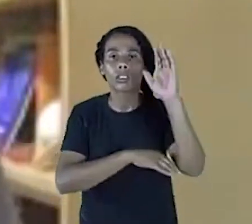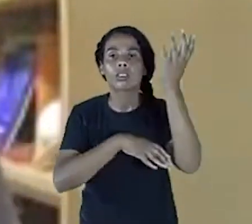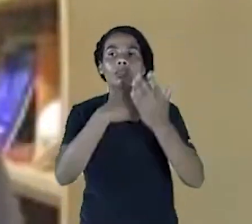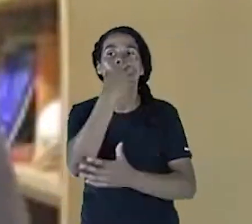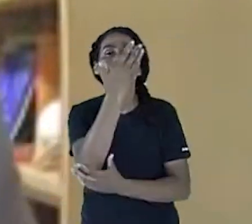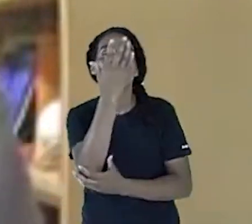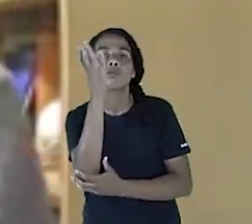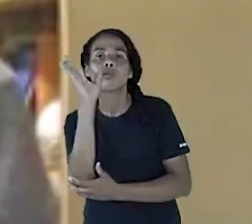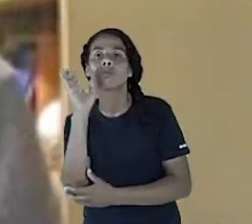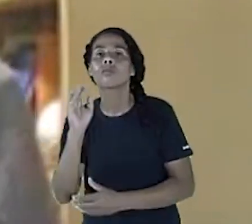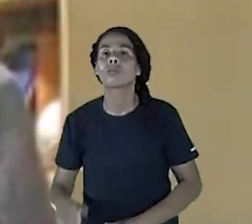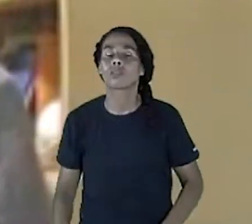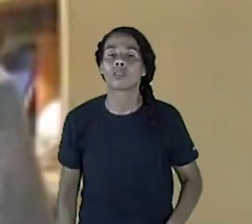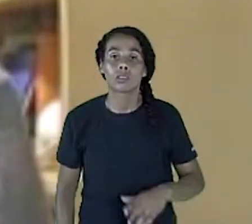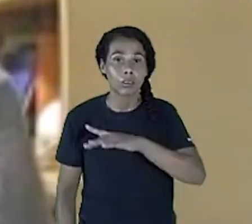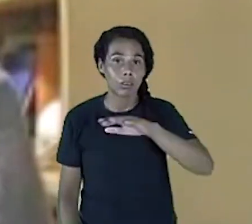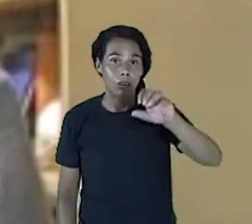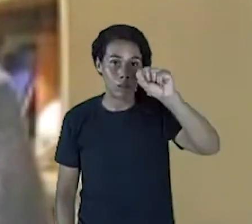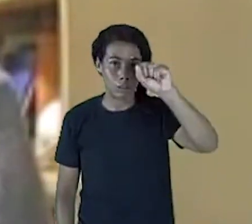que somos,